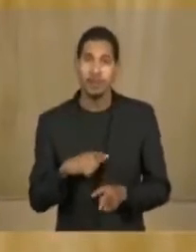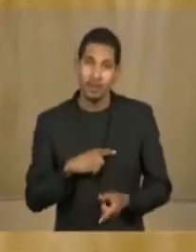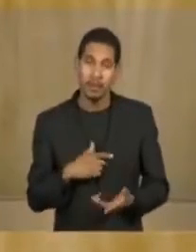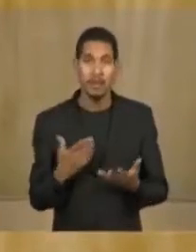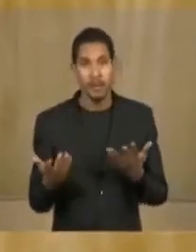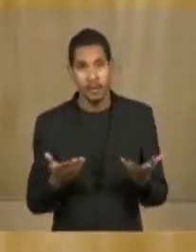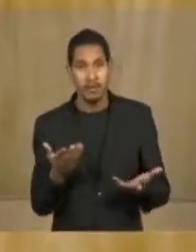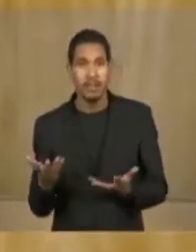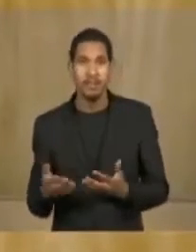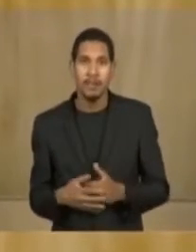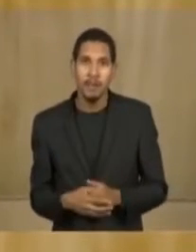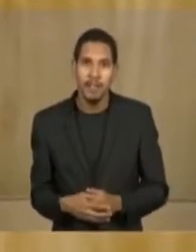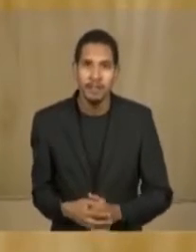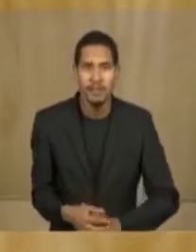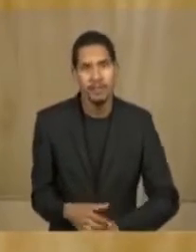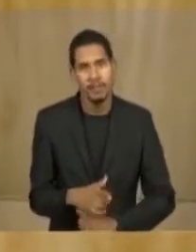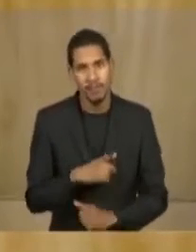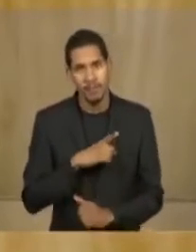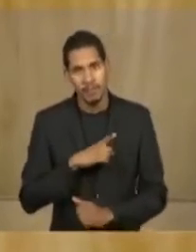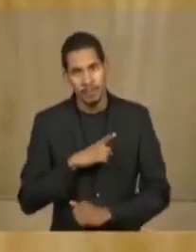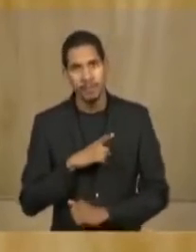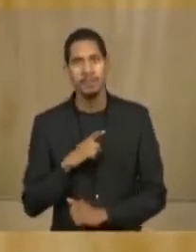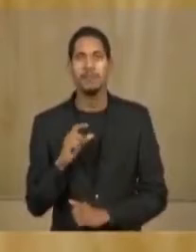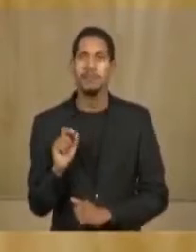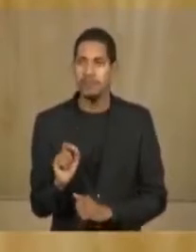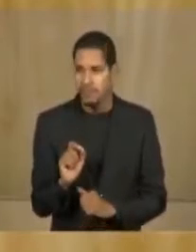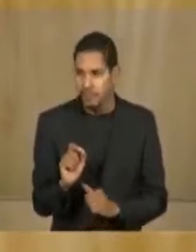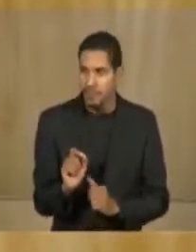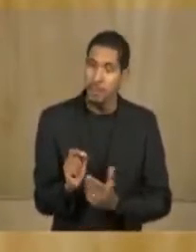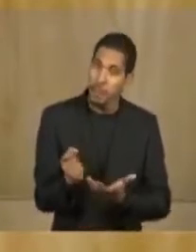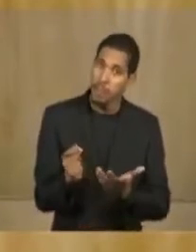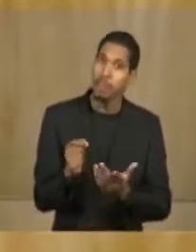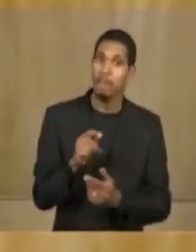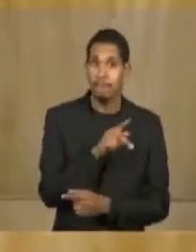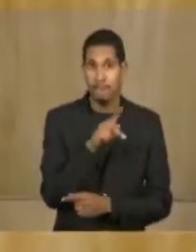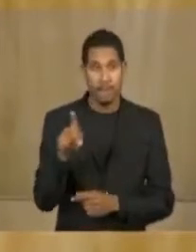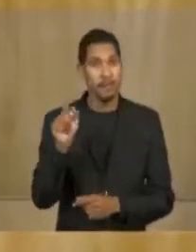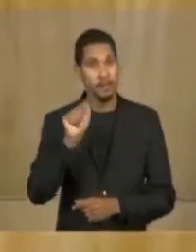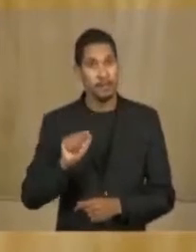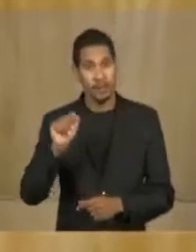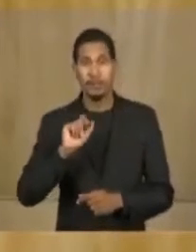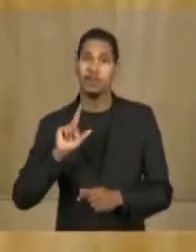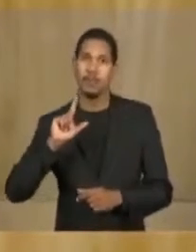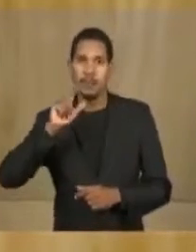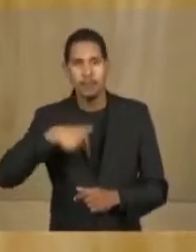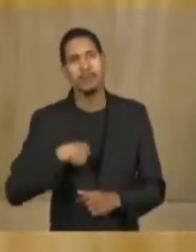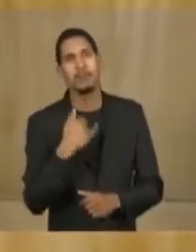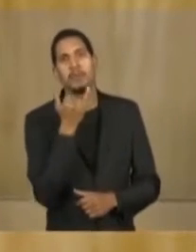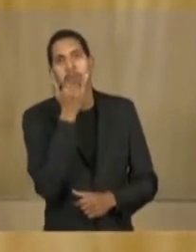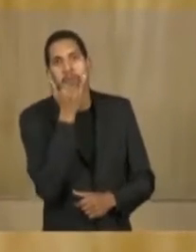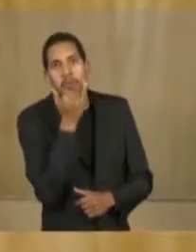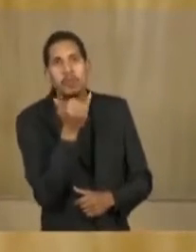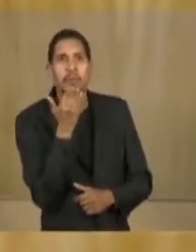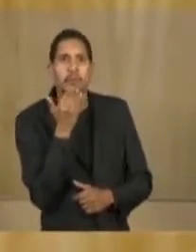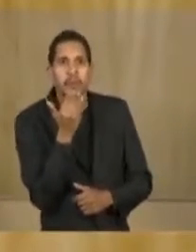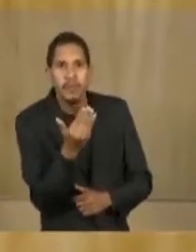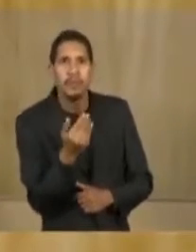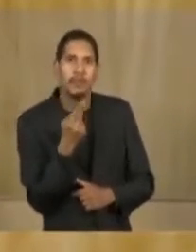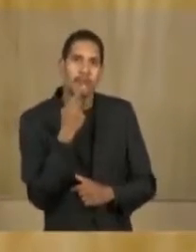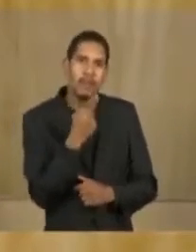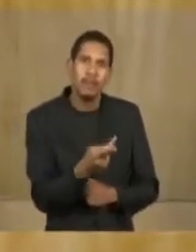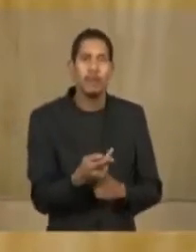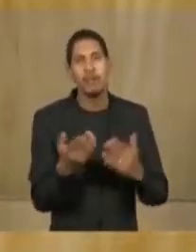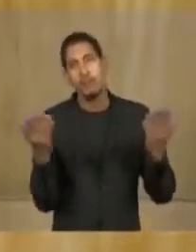nesse modelo. E eu fiquei muito feliz de ver que o presidente da associação, ele se retratou em seguida, e ele não disse que ele foi